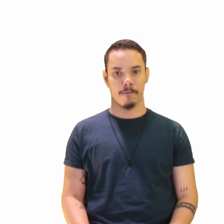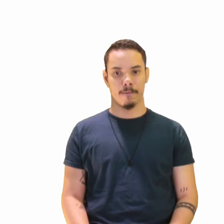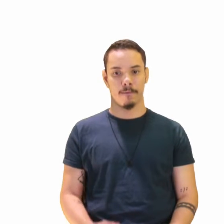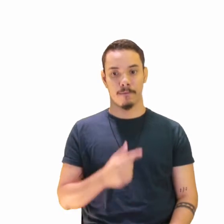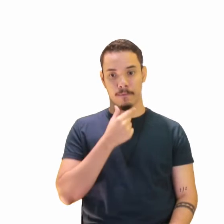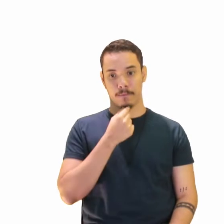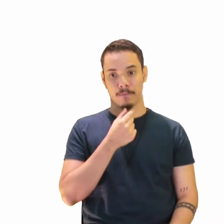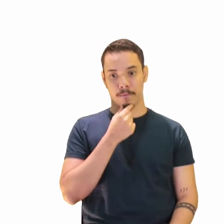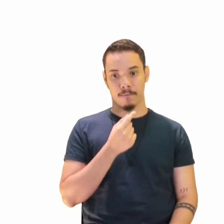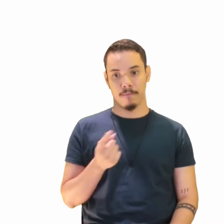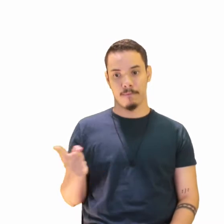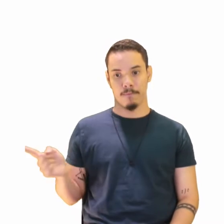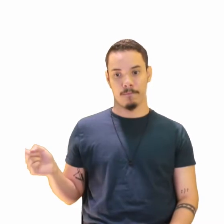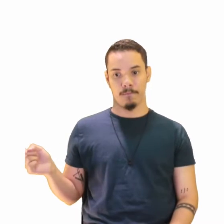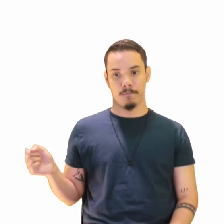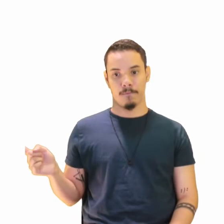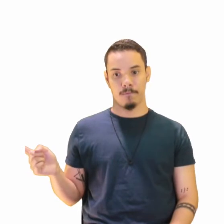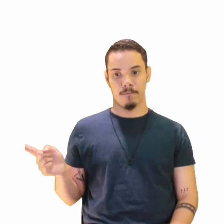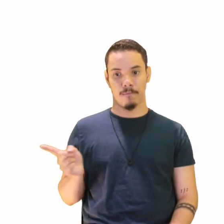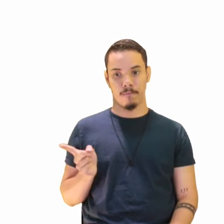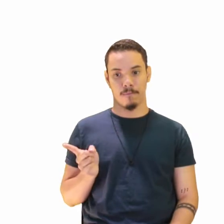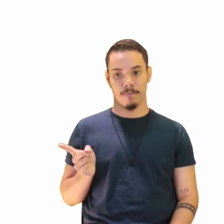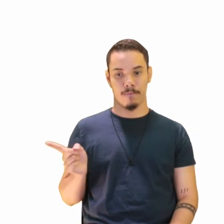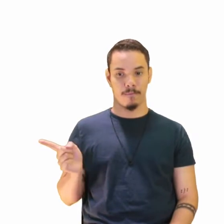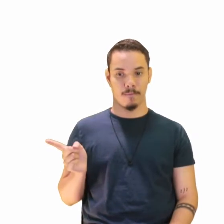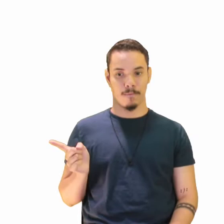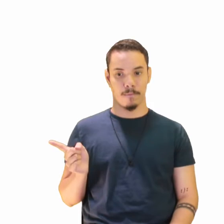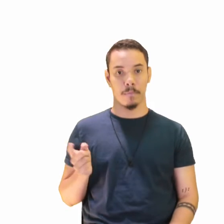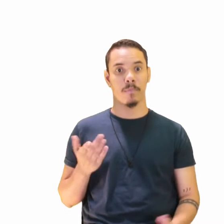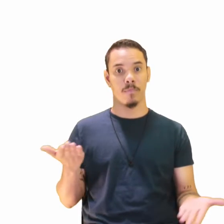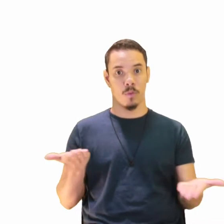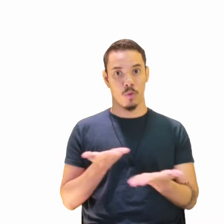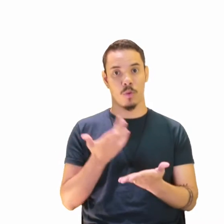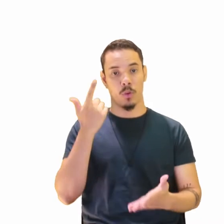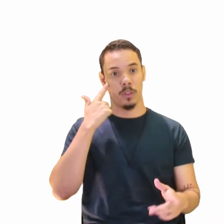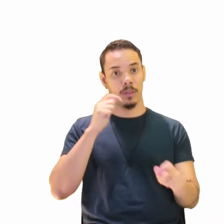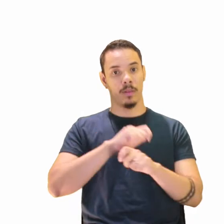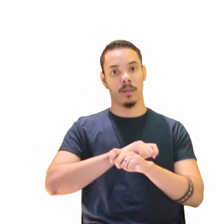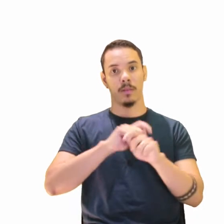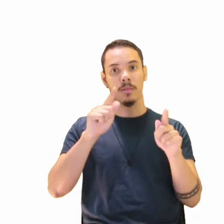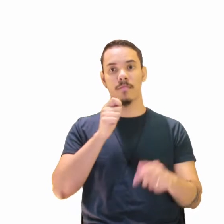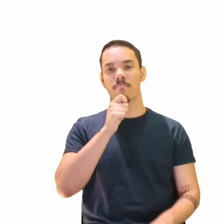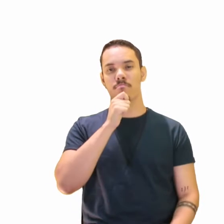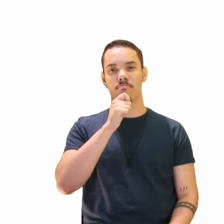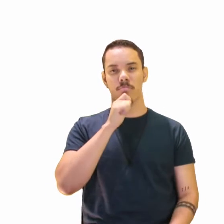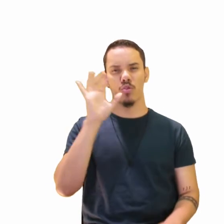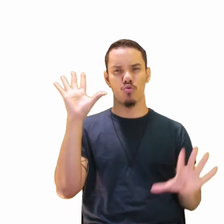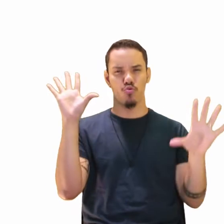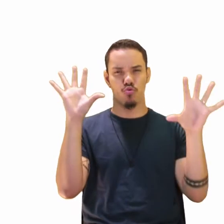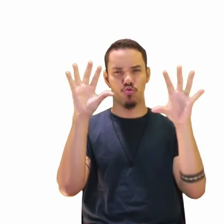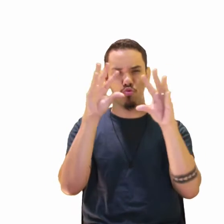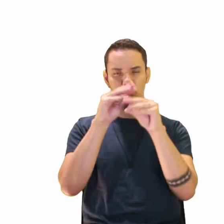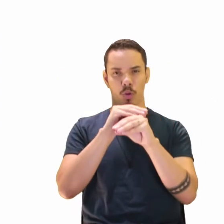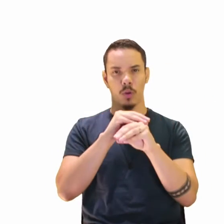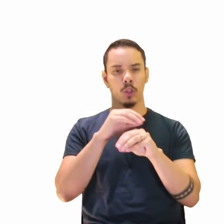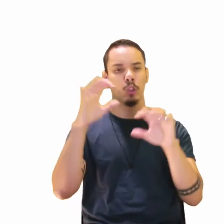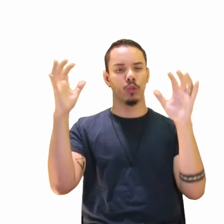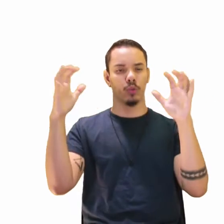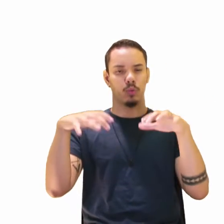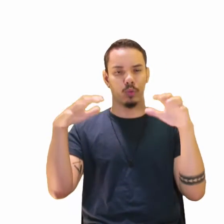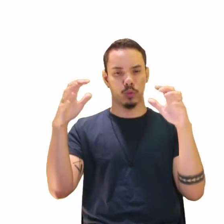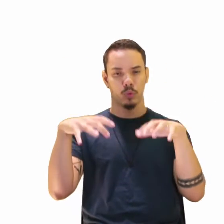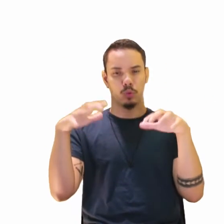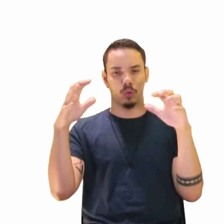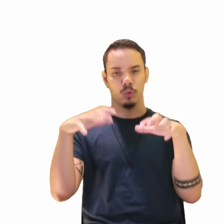Bandeira. Quando hoje acordei, ainda fazia escuro. Chovia, chovia,